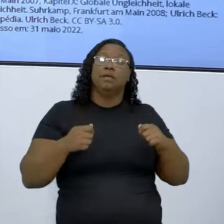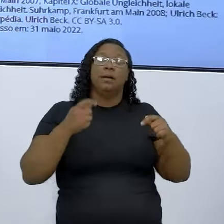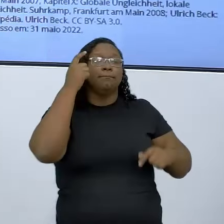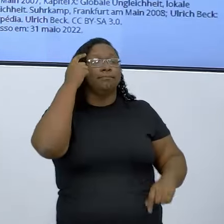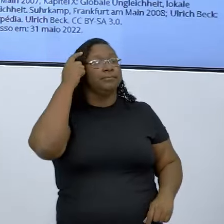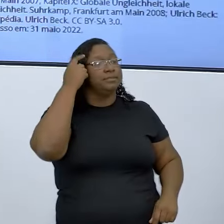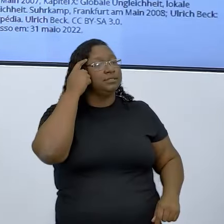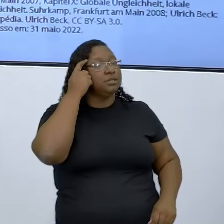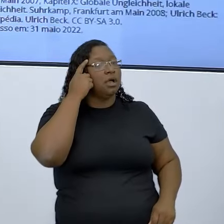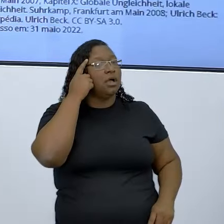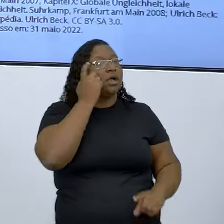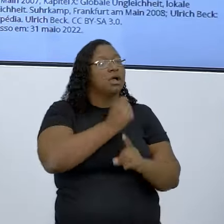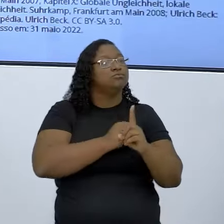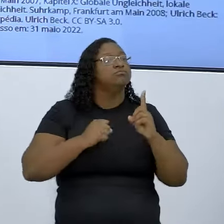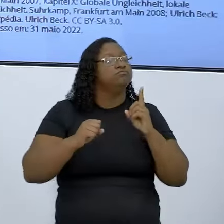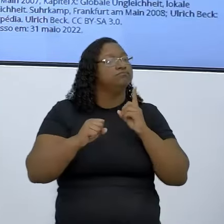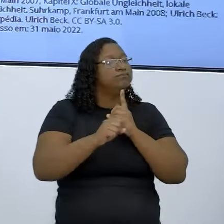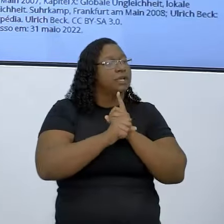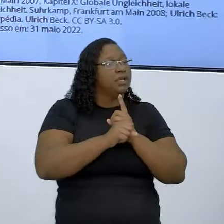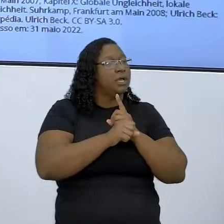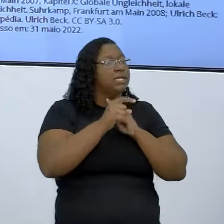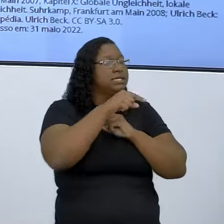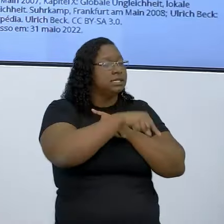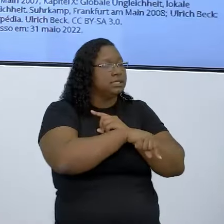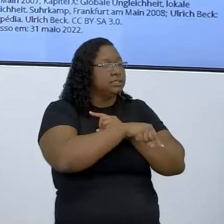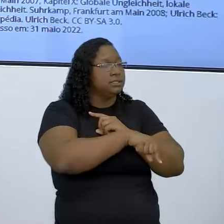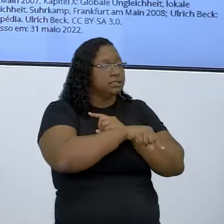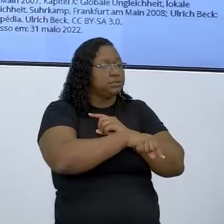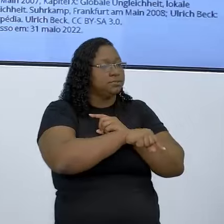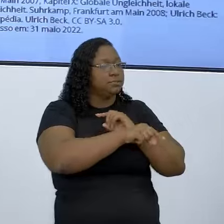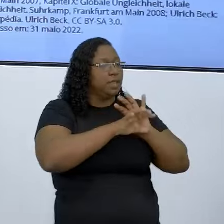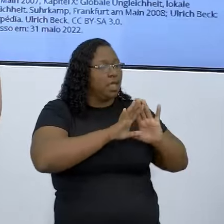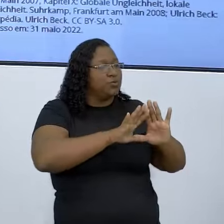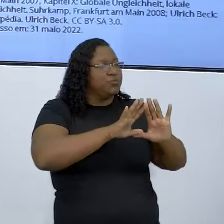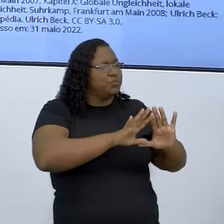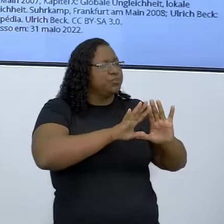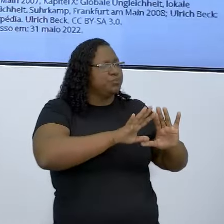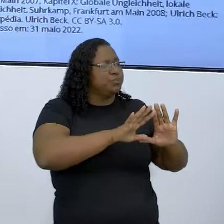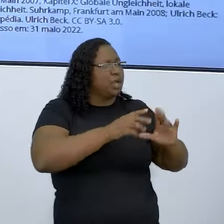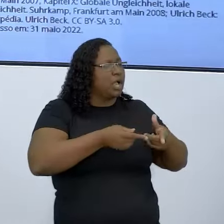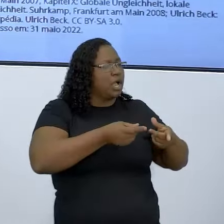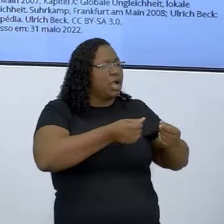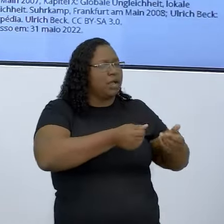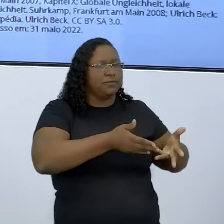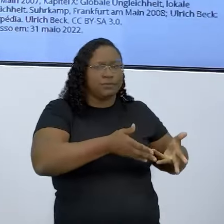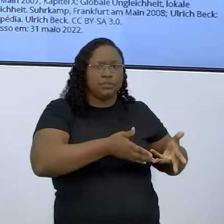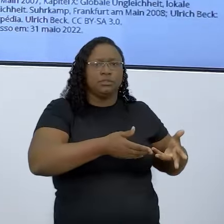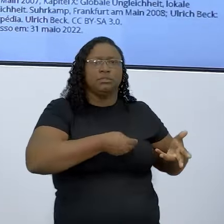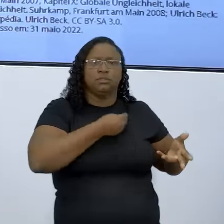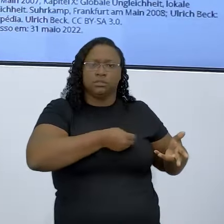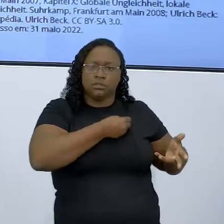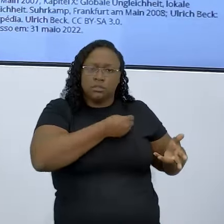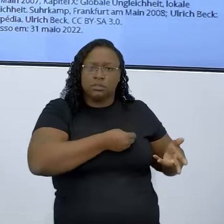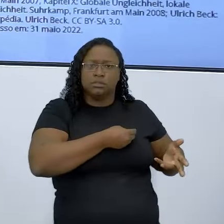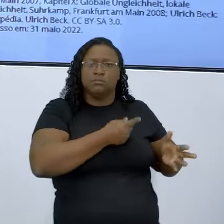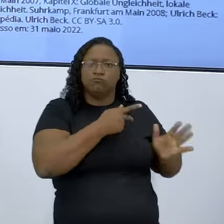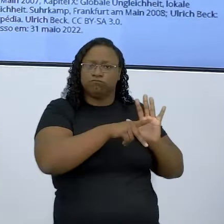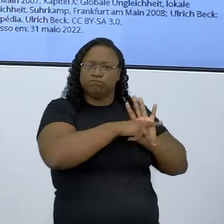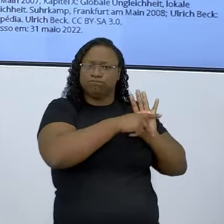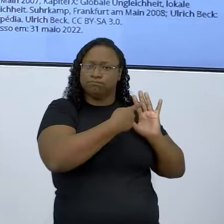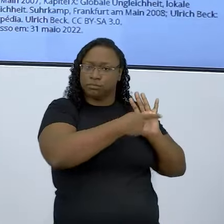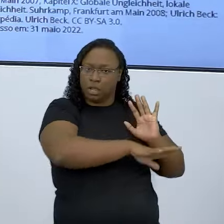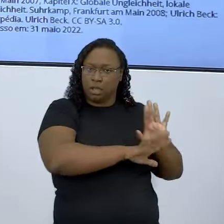alternativa social de você manter essas pessoas financeiramente, dar uma vida para elas, sem a necessidade que isso estivesse atrelado